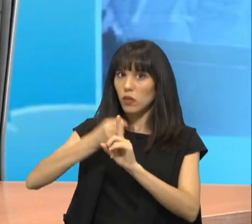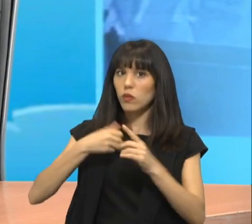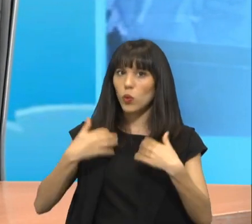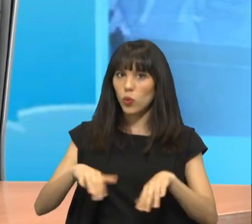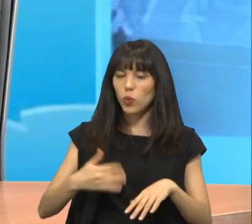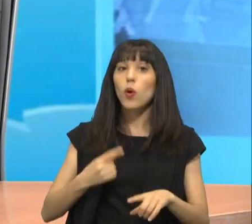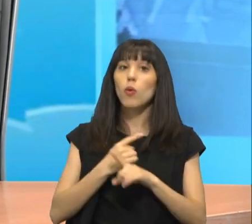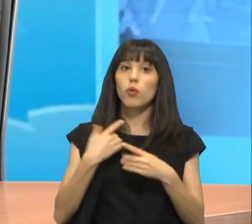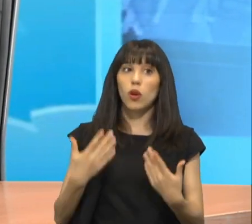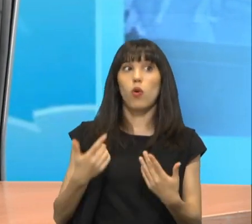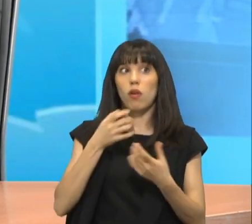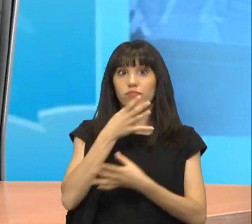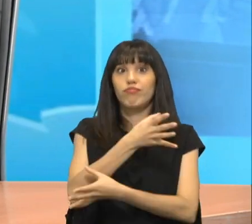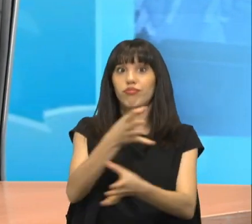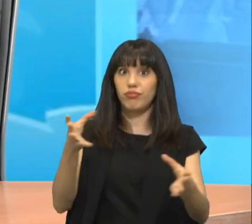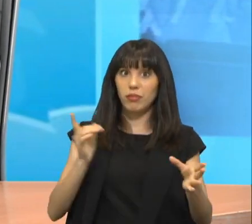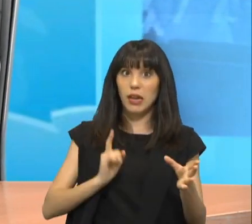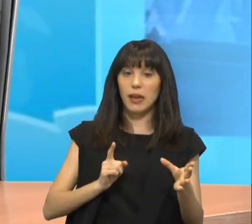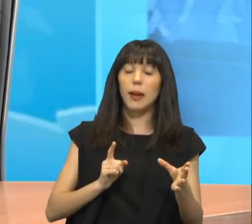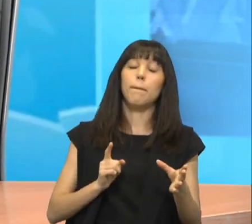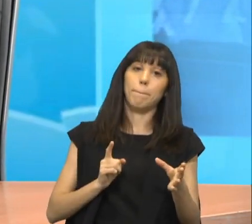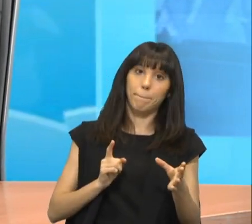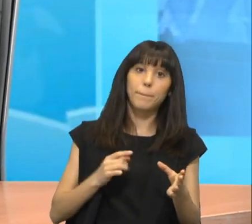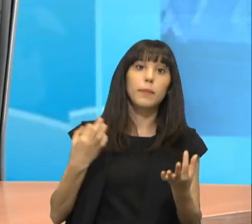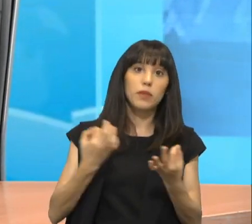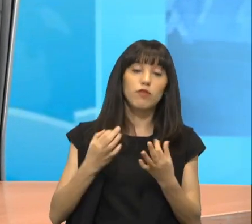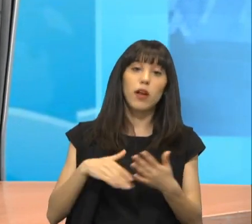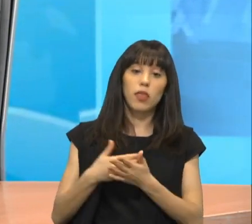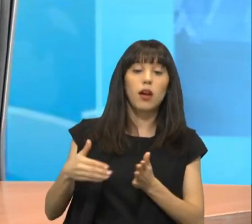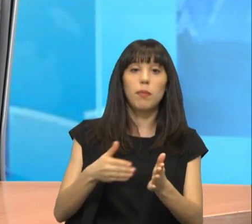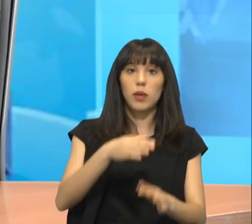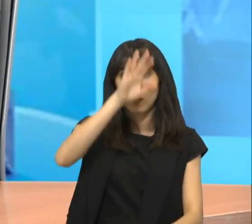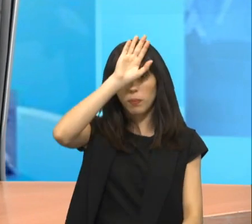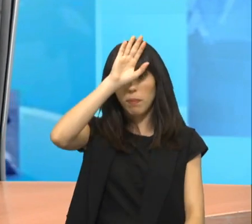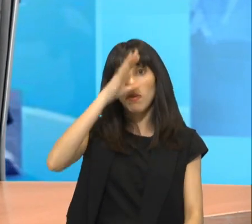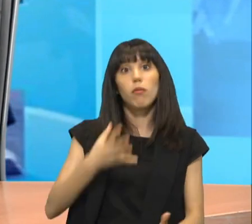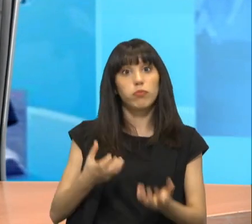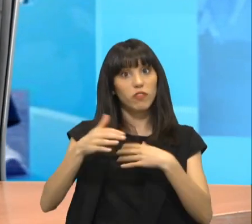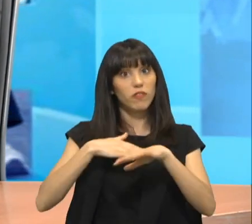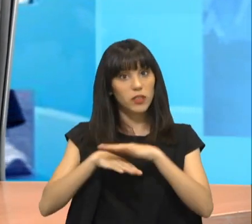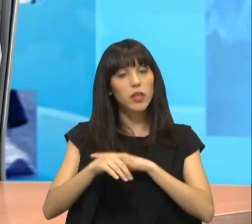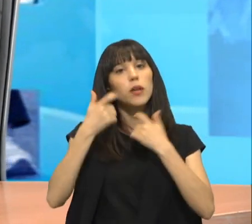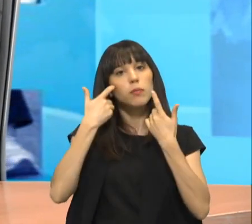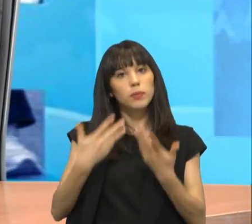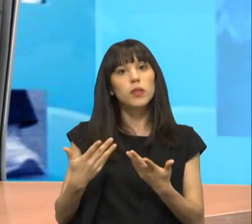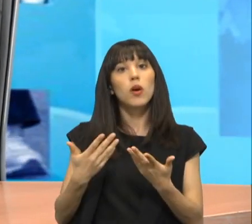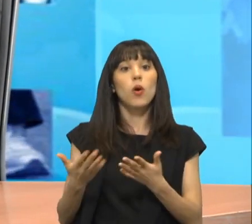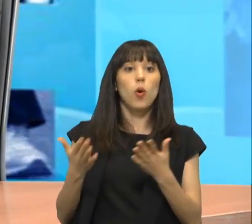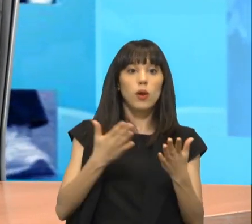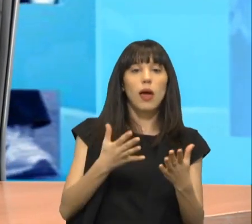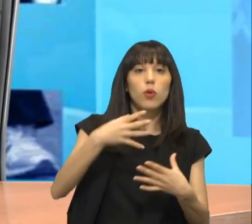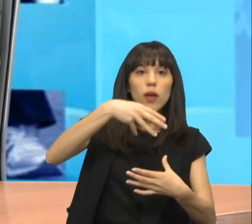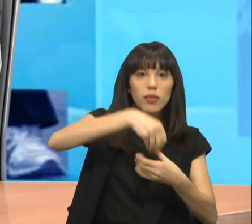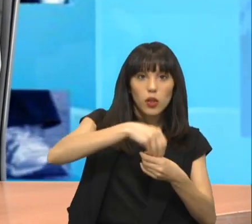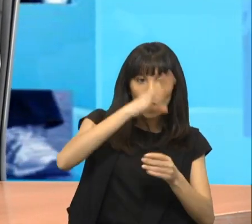colocá-lo na ordem do dia e conseguir que, efetivamente, o caminho que o Papa pretende fazer tenha reflexo não apenas no sínodo que está a ser